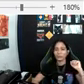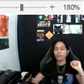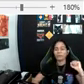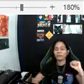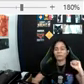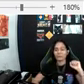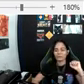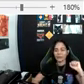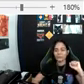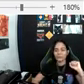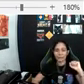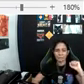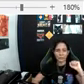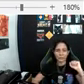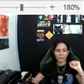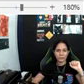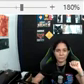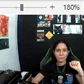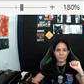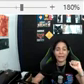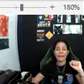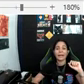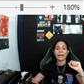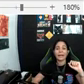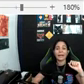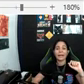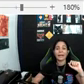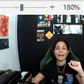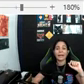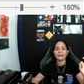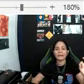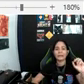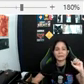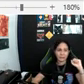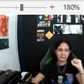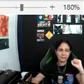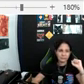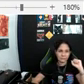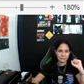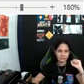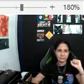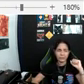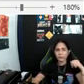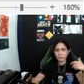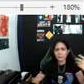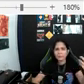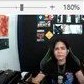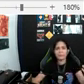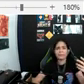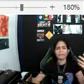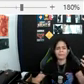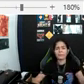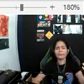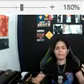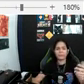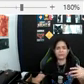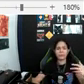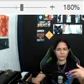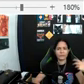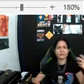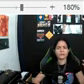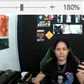Outro fator que pode influenciar no crescimento é a atividade física. Né? Todo mundo sabe que a